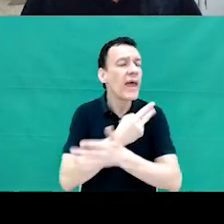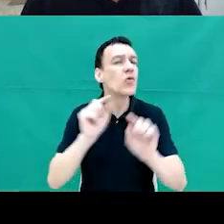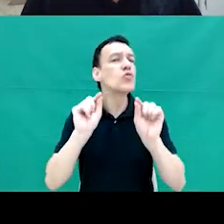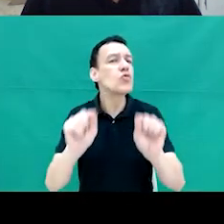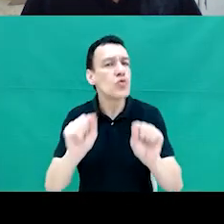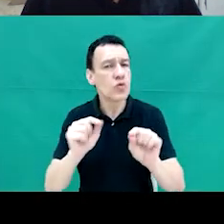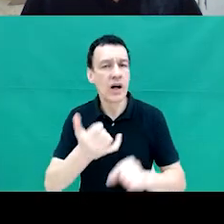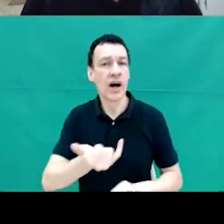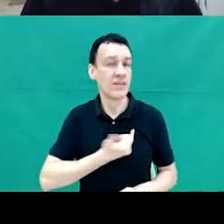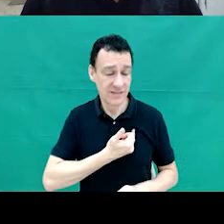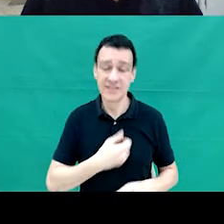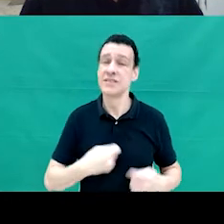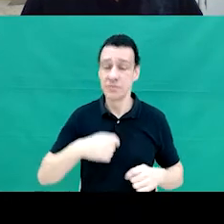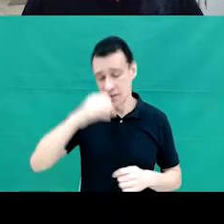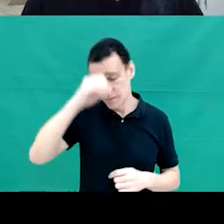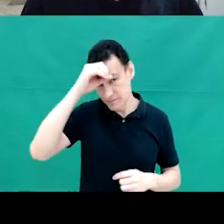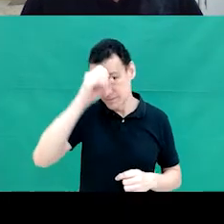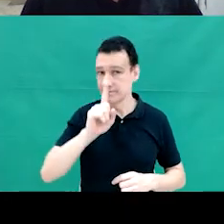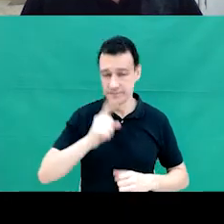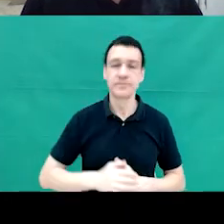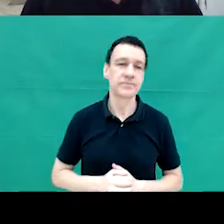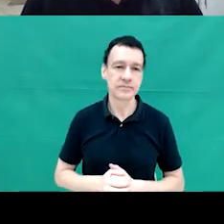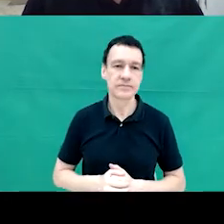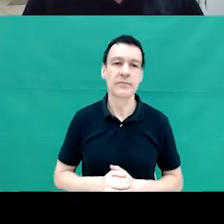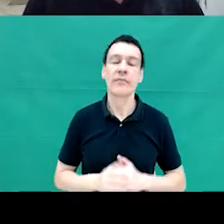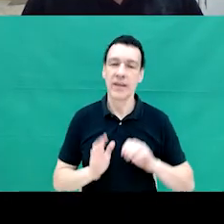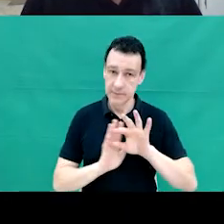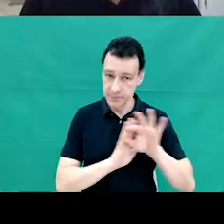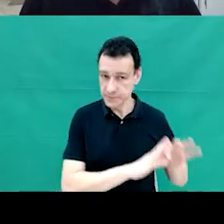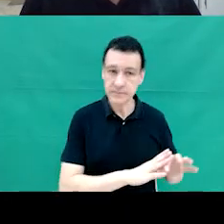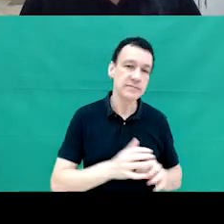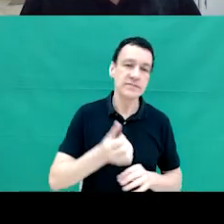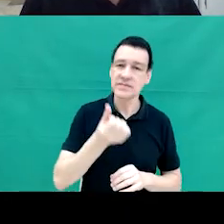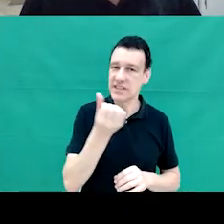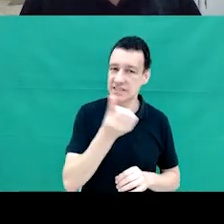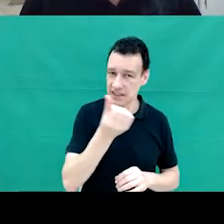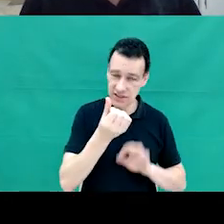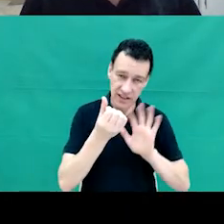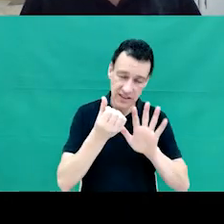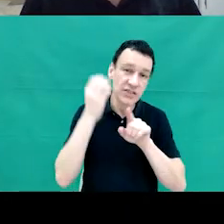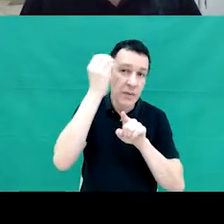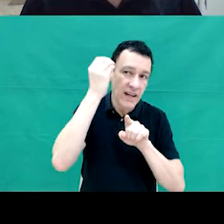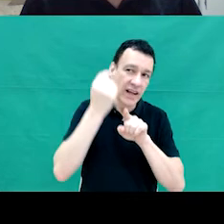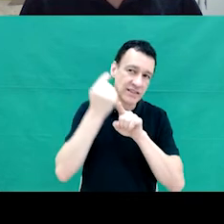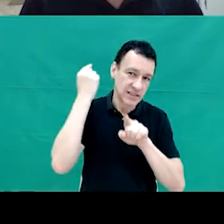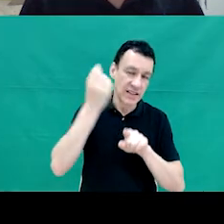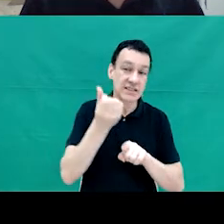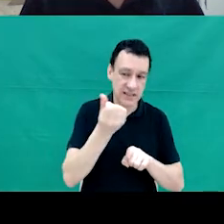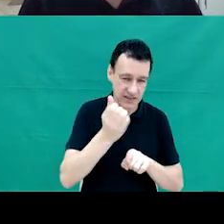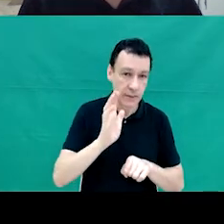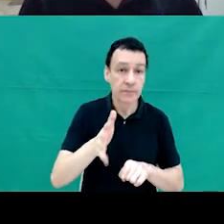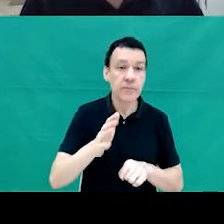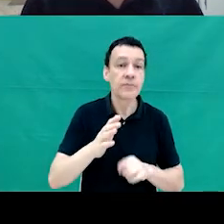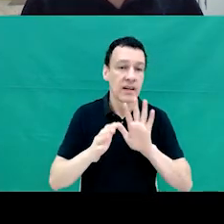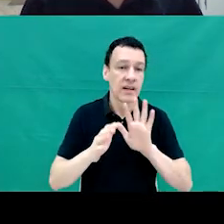Então, para a próxima. 6ª heurística, reconhecimento em vez de memorização. Bastante importante isso. O